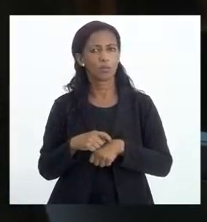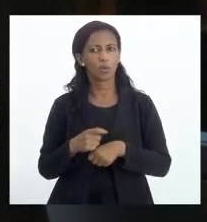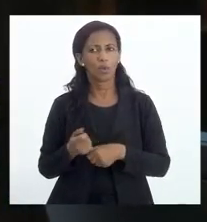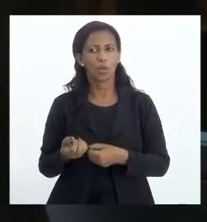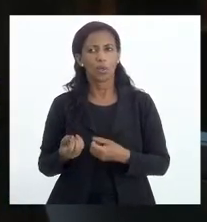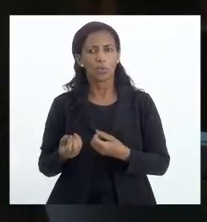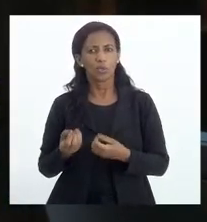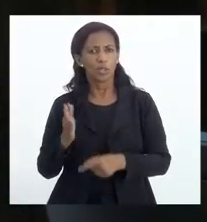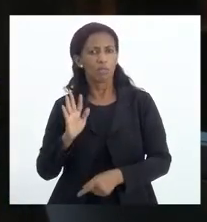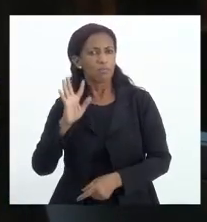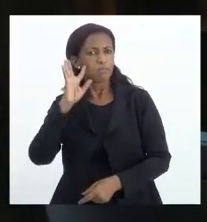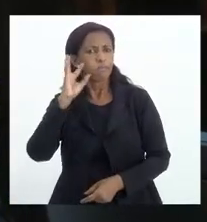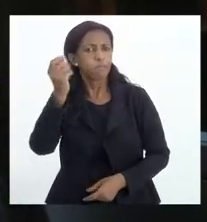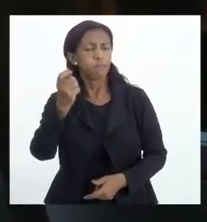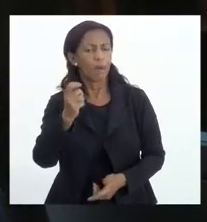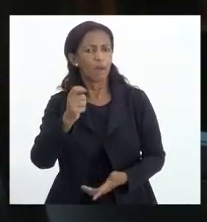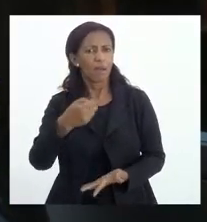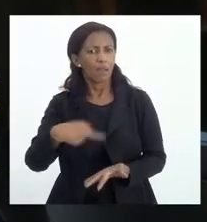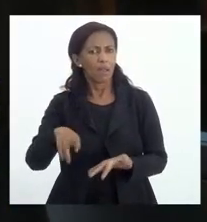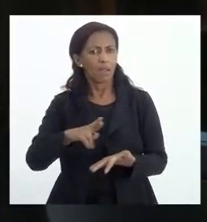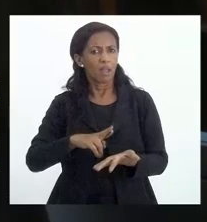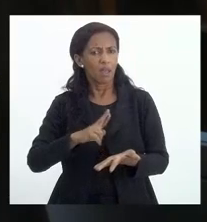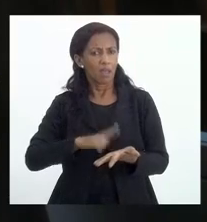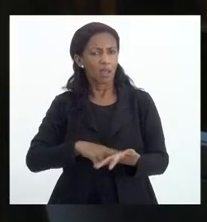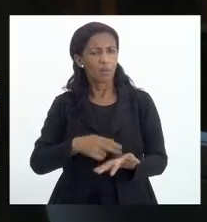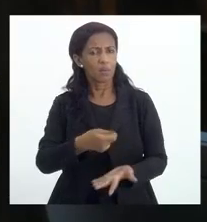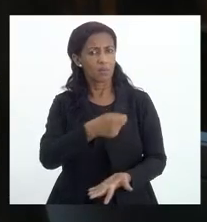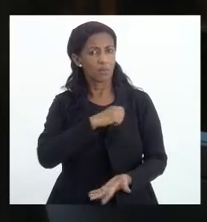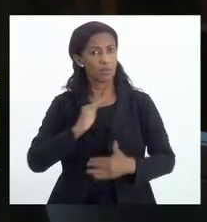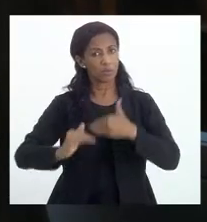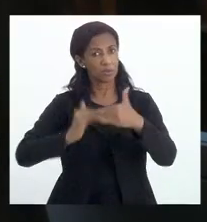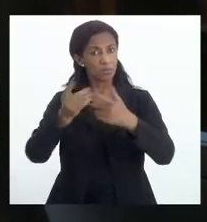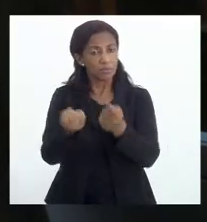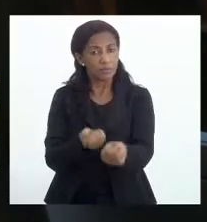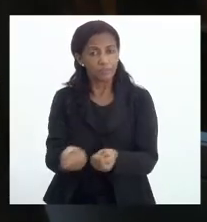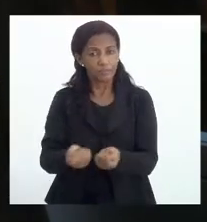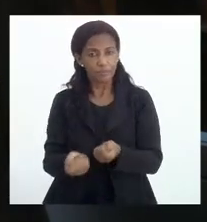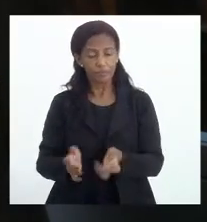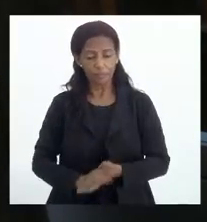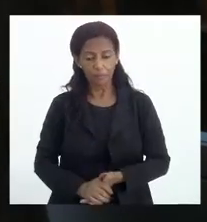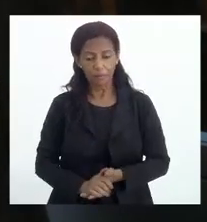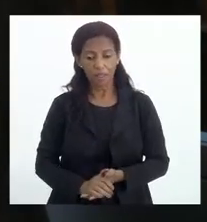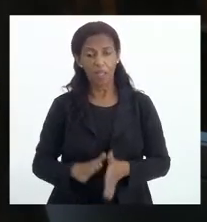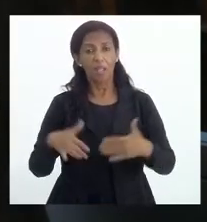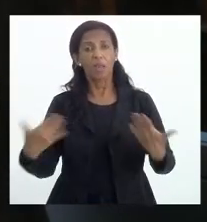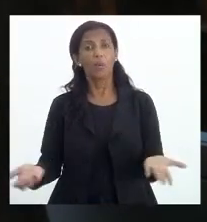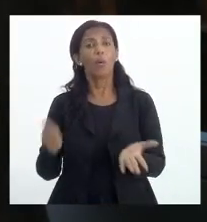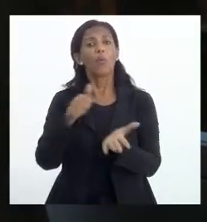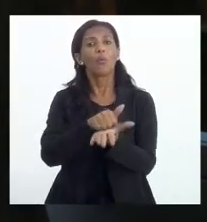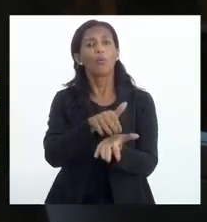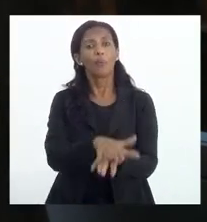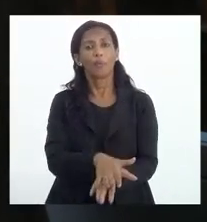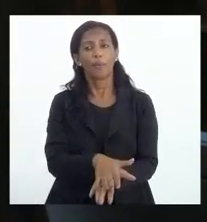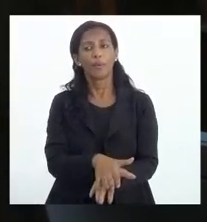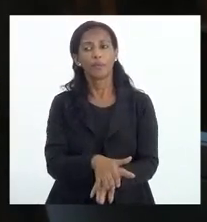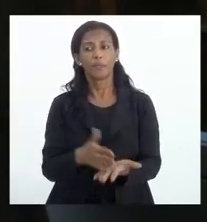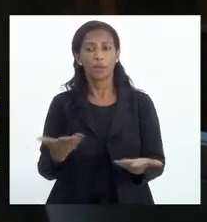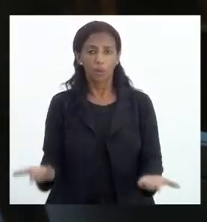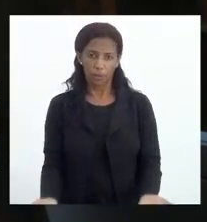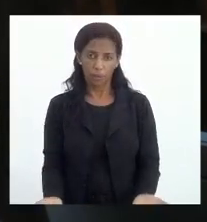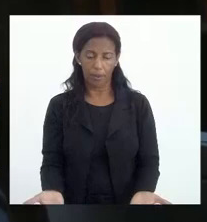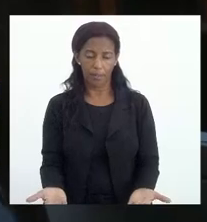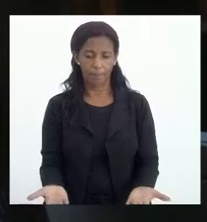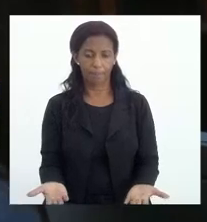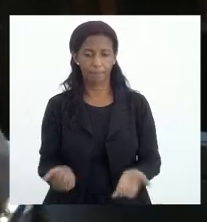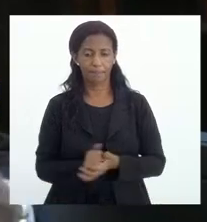a recuperação fiscal e desenvolvimento econômico. E qual é a consequência disso? Ora, o